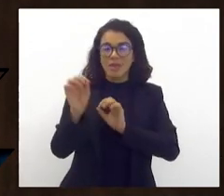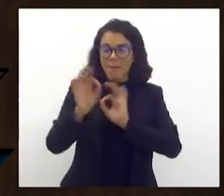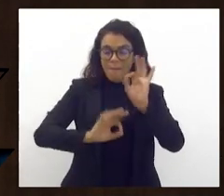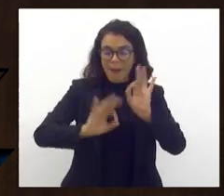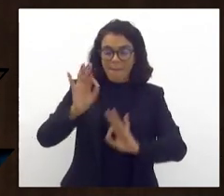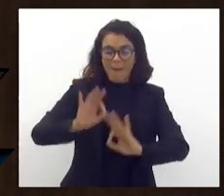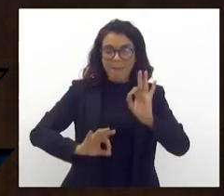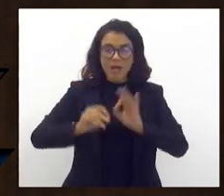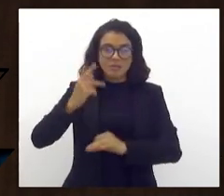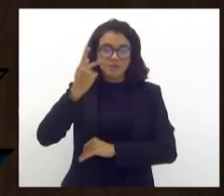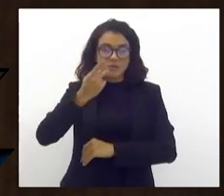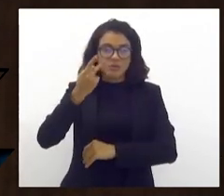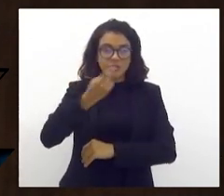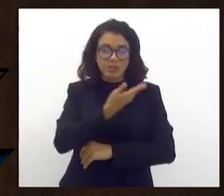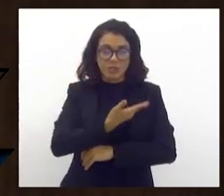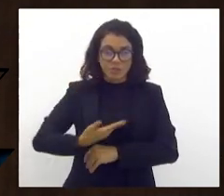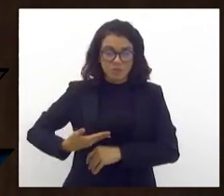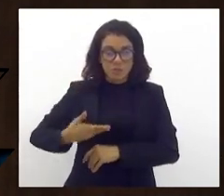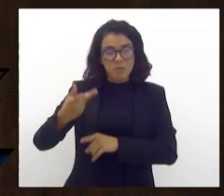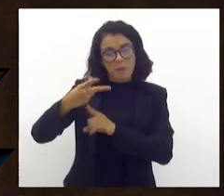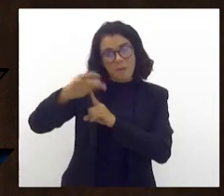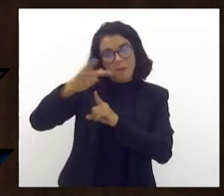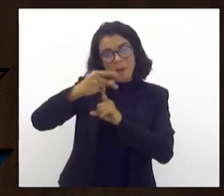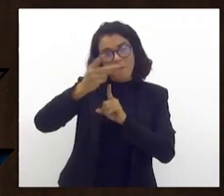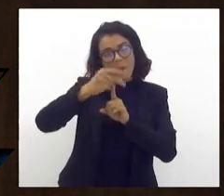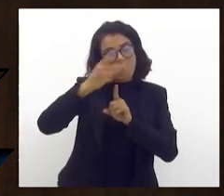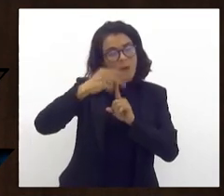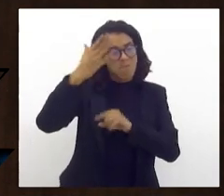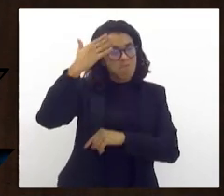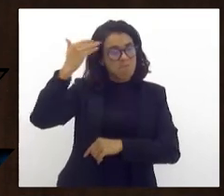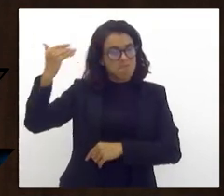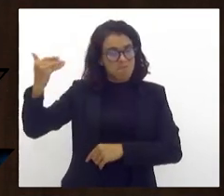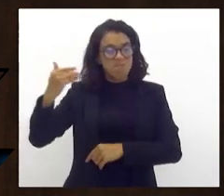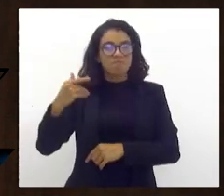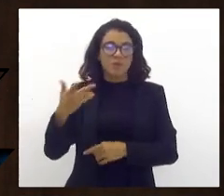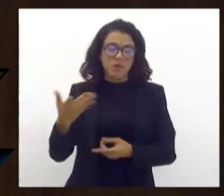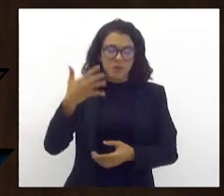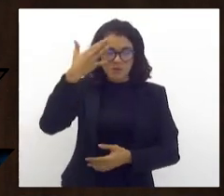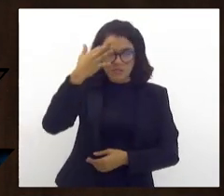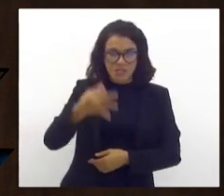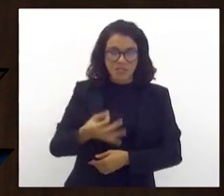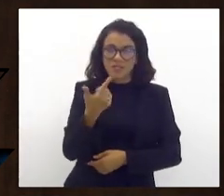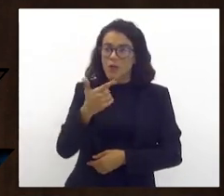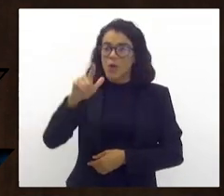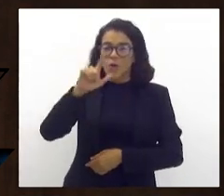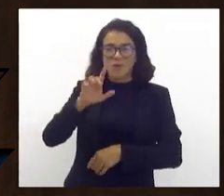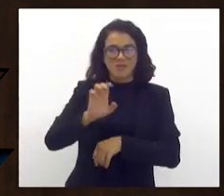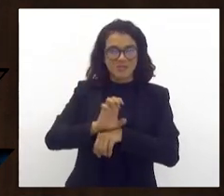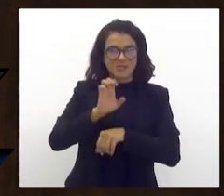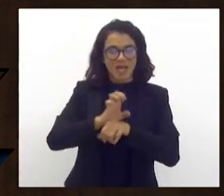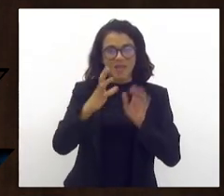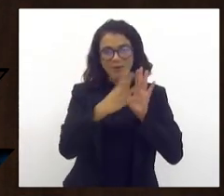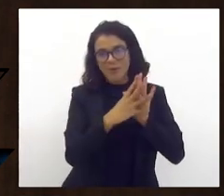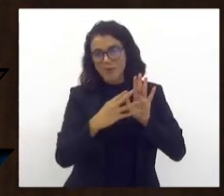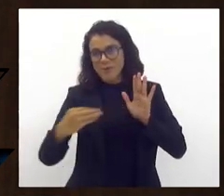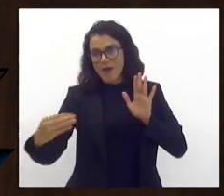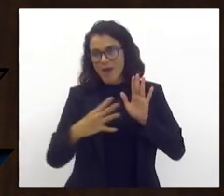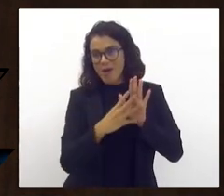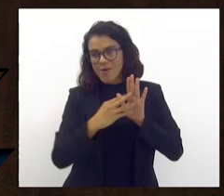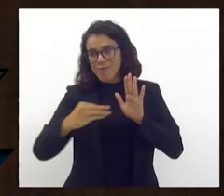de políticas públicas exitosas, eu tenho certeza que outros estados vão